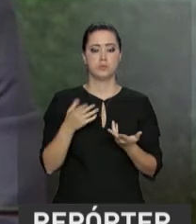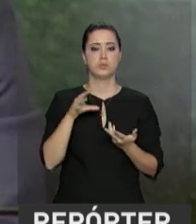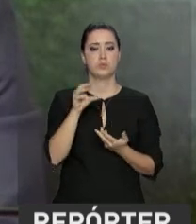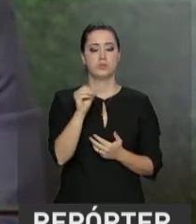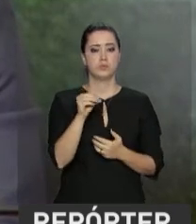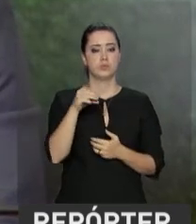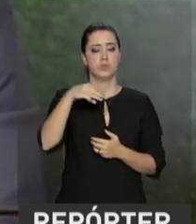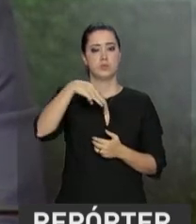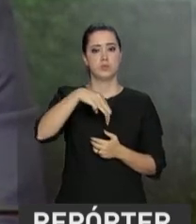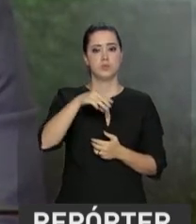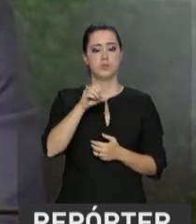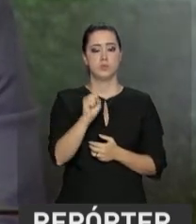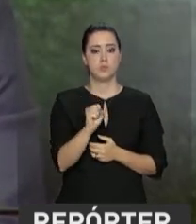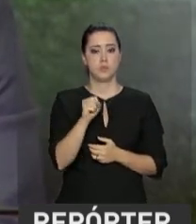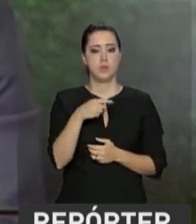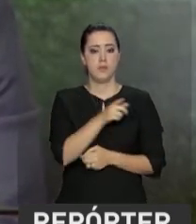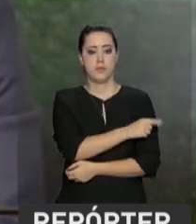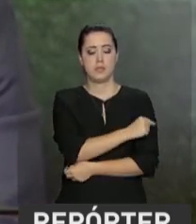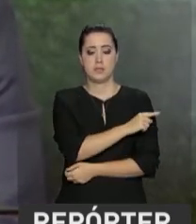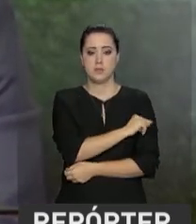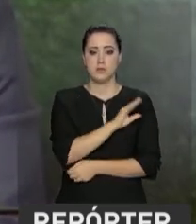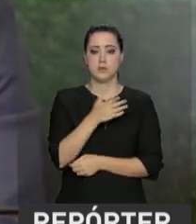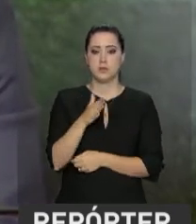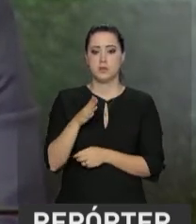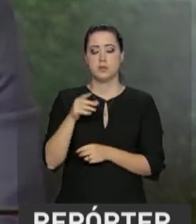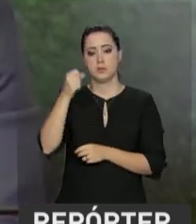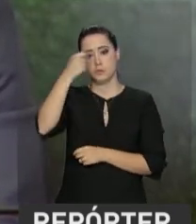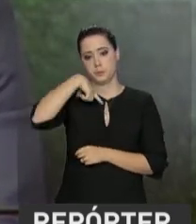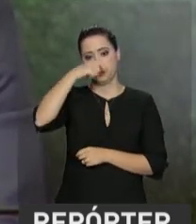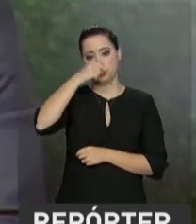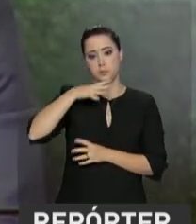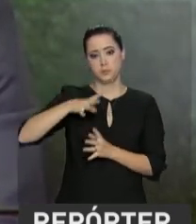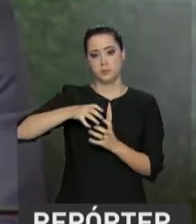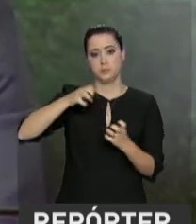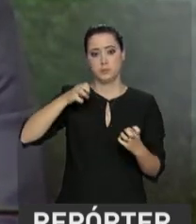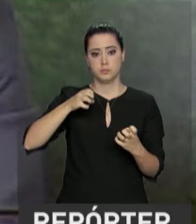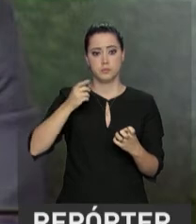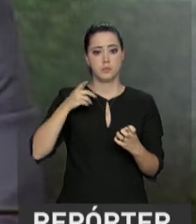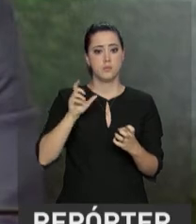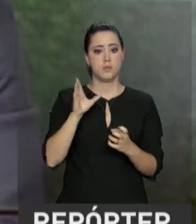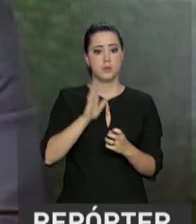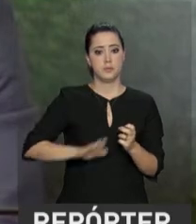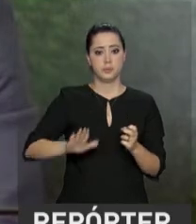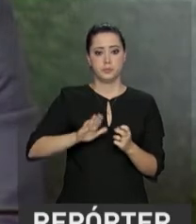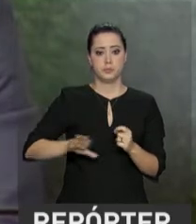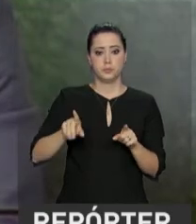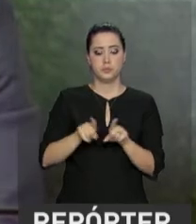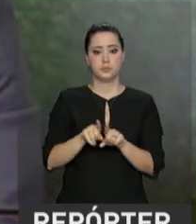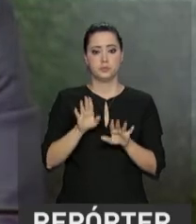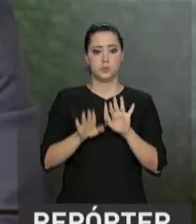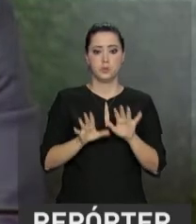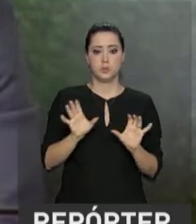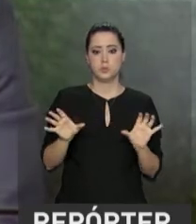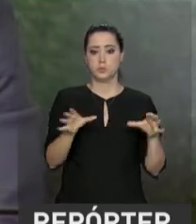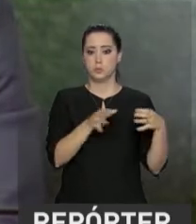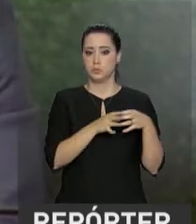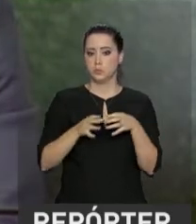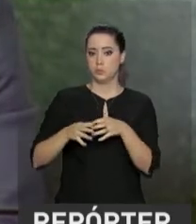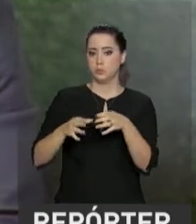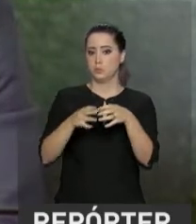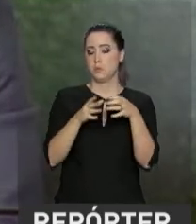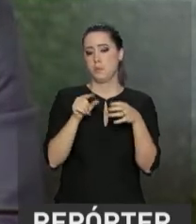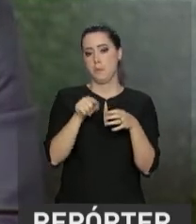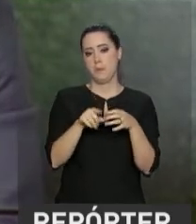organização mundial da saúde recomenda a vacinação da influenza para idosos para crianças né e para alguns grupos é